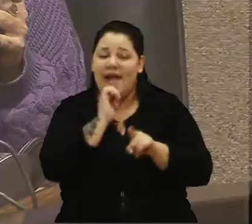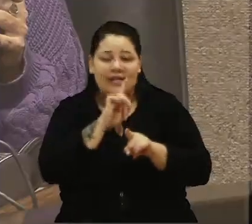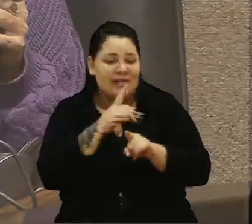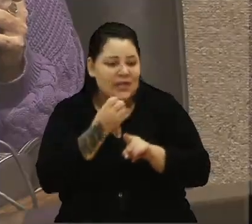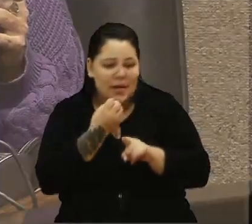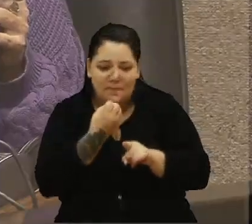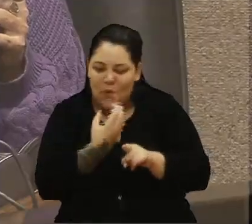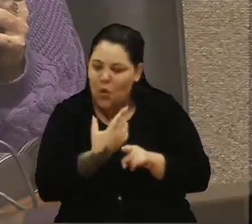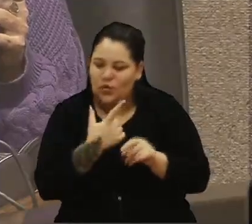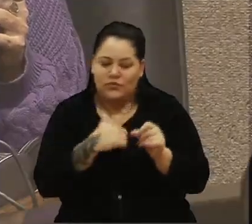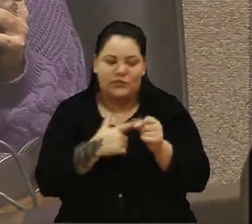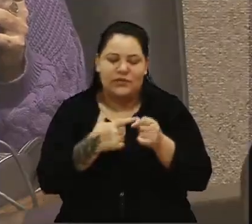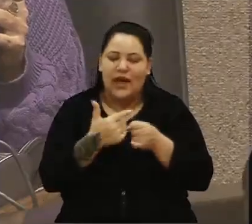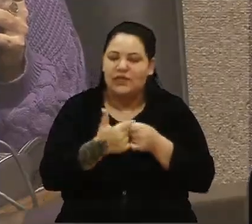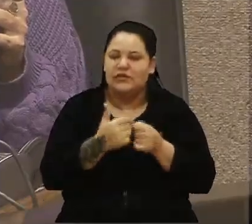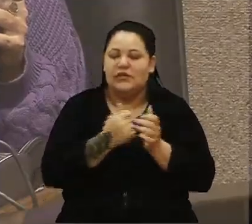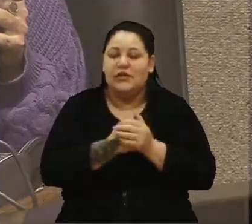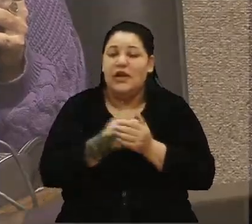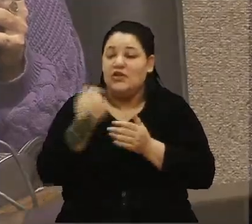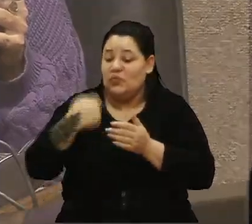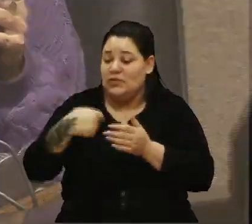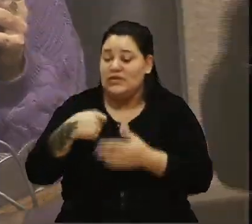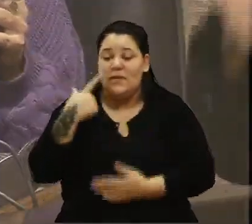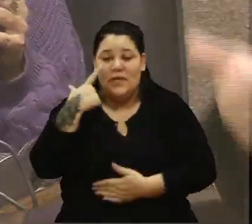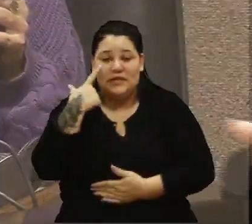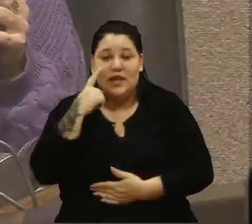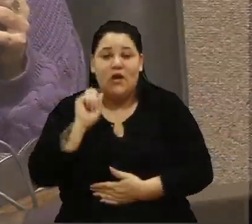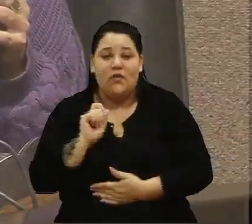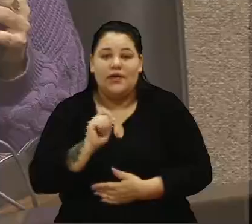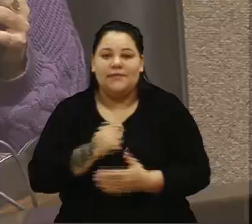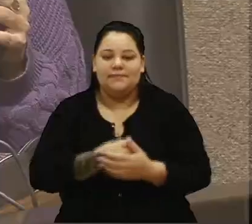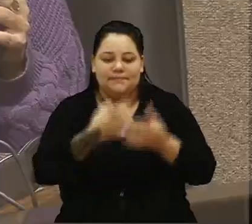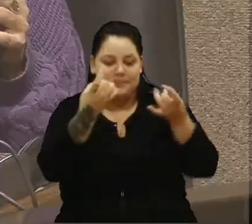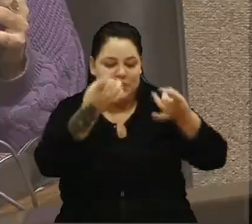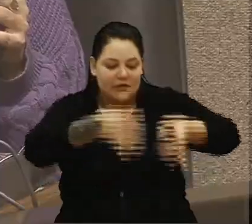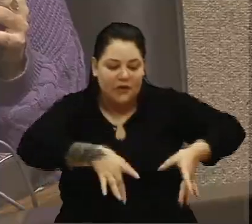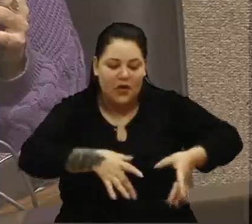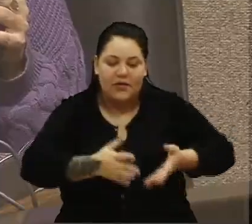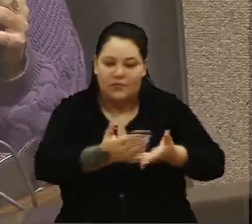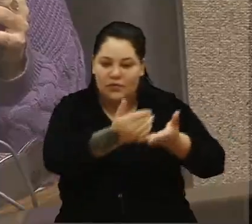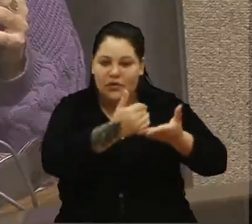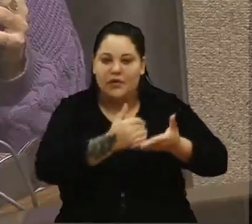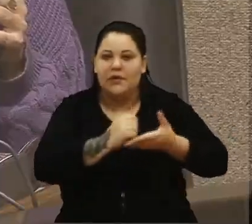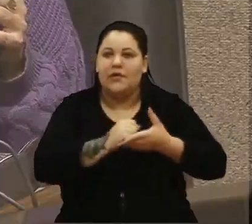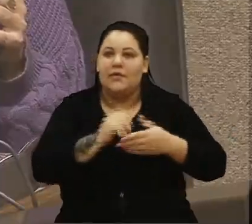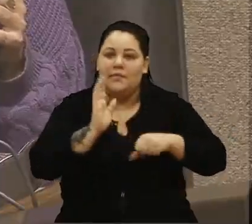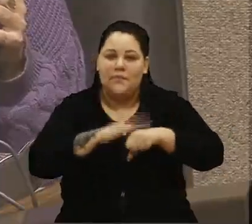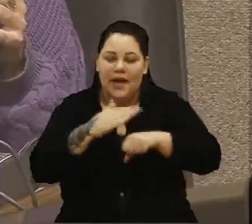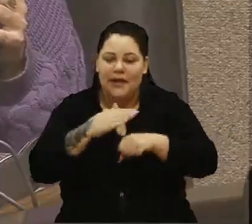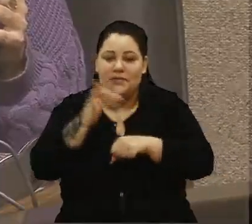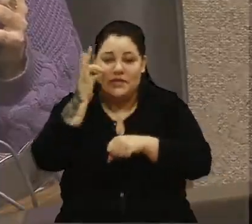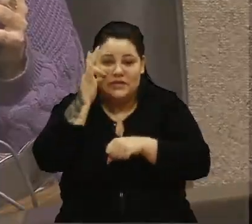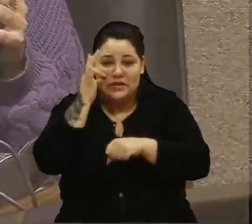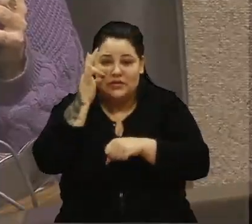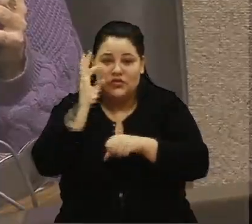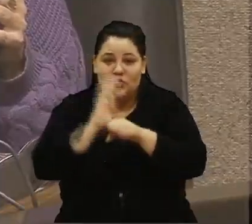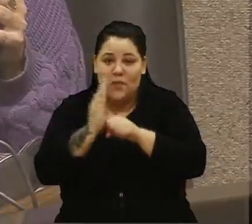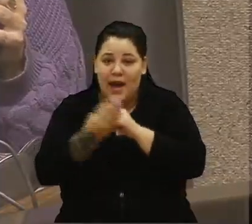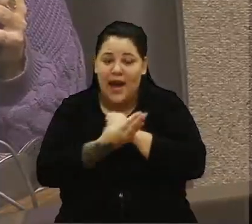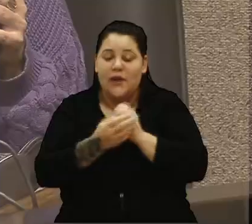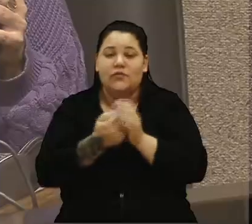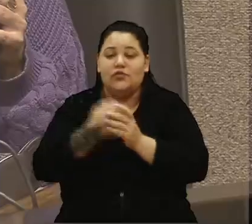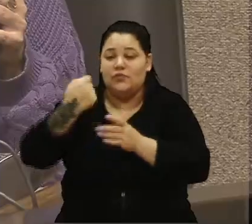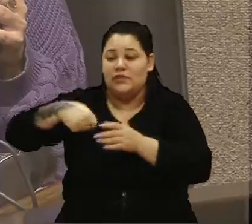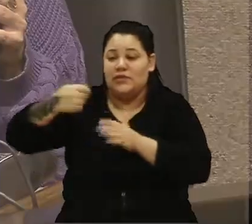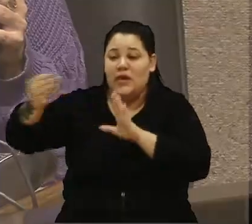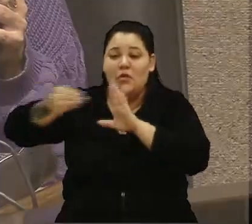está limpa a nossa cidade. Precisamos pensar em botar fora, né, mais regularmente nos nossos bairros. Precisamos colocar